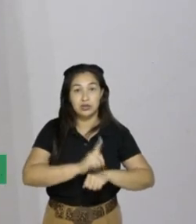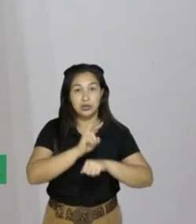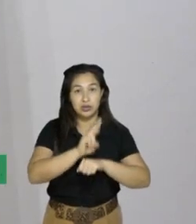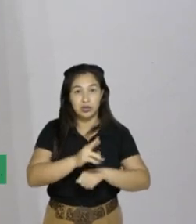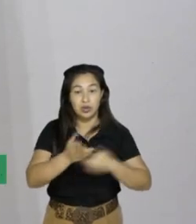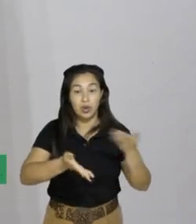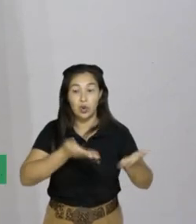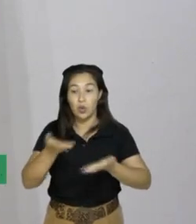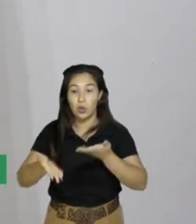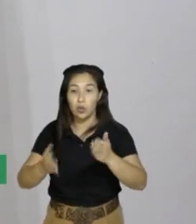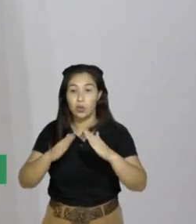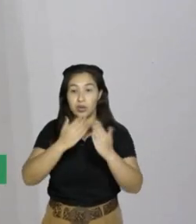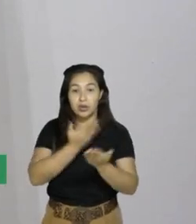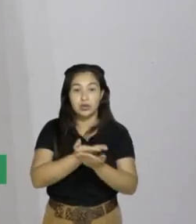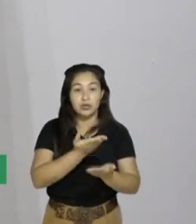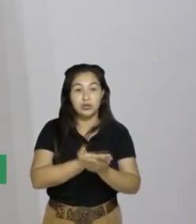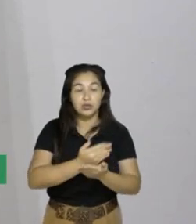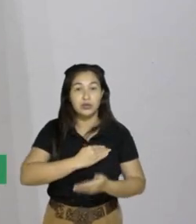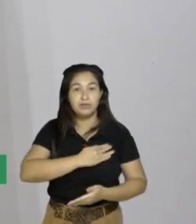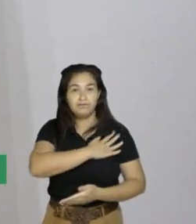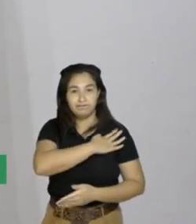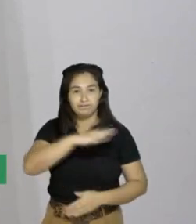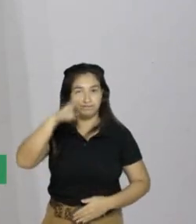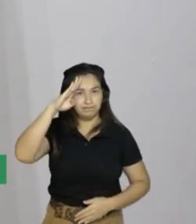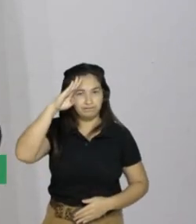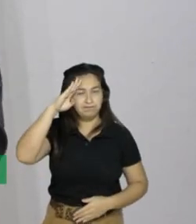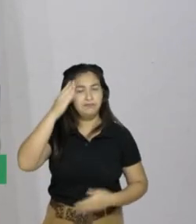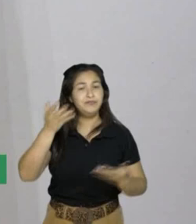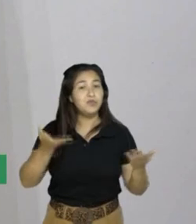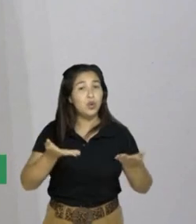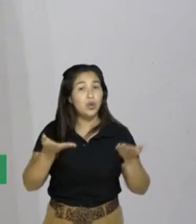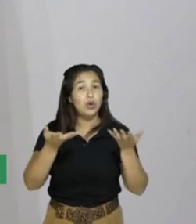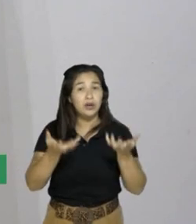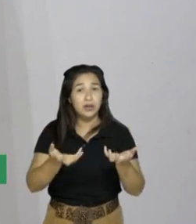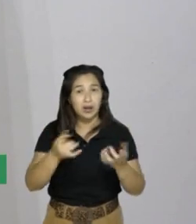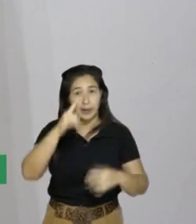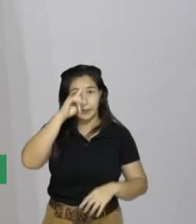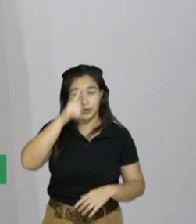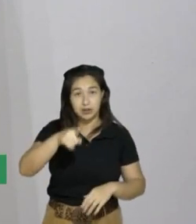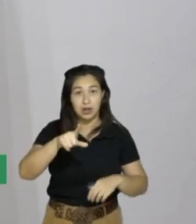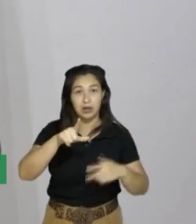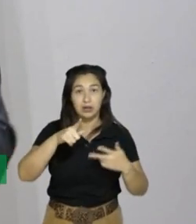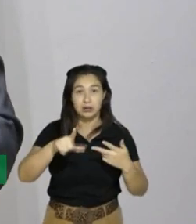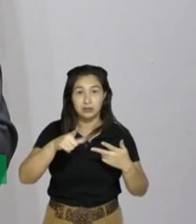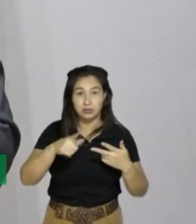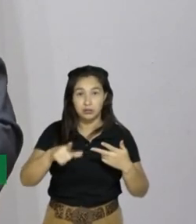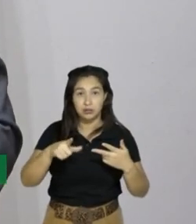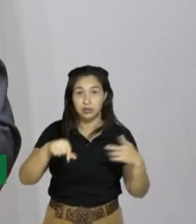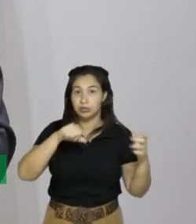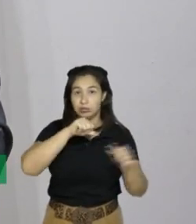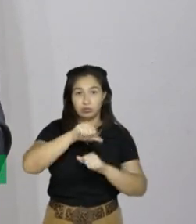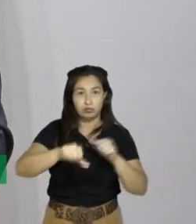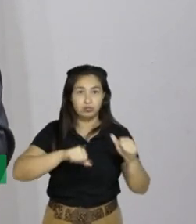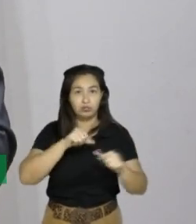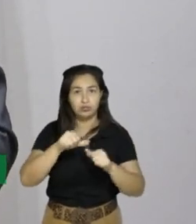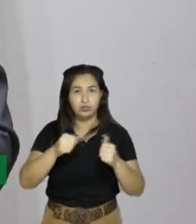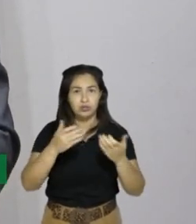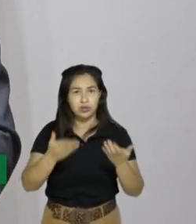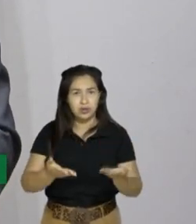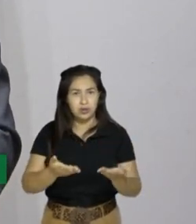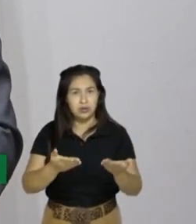agora um deputado quer através de uma de um decreto legislativo revogar o programa que criou as escolas